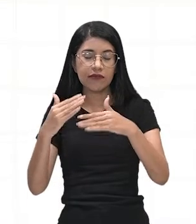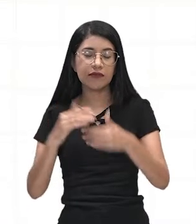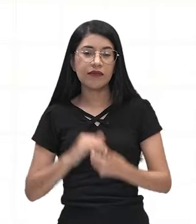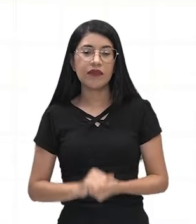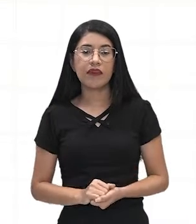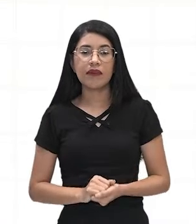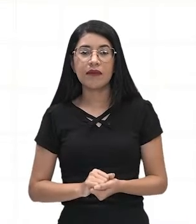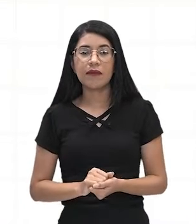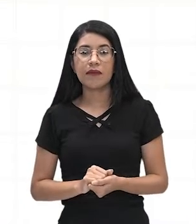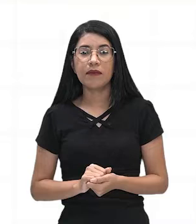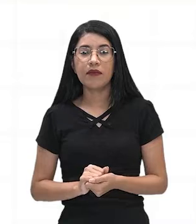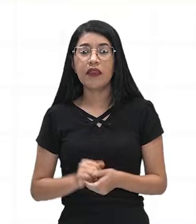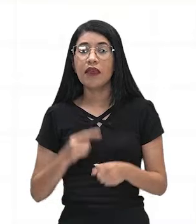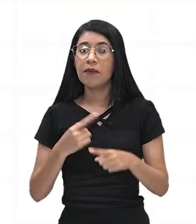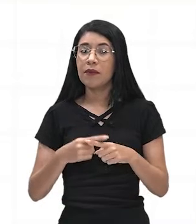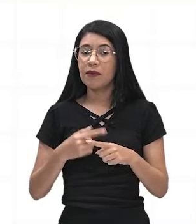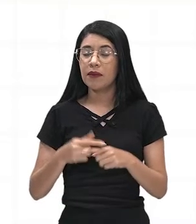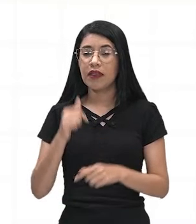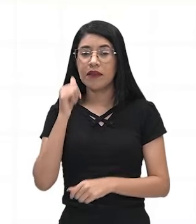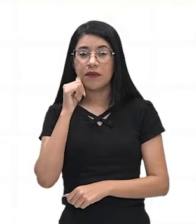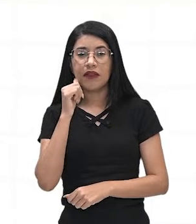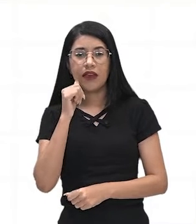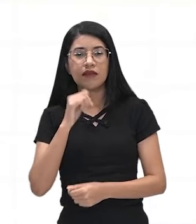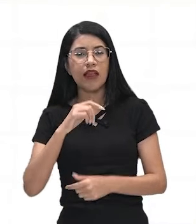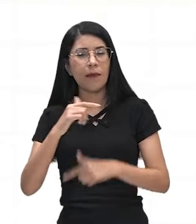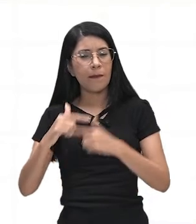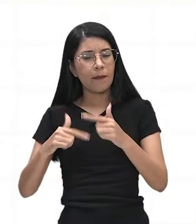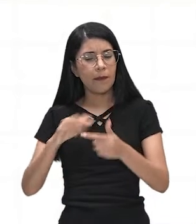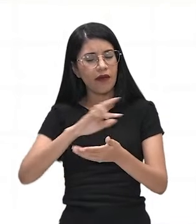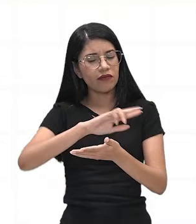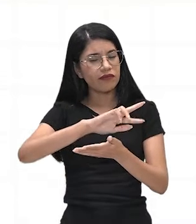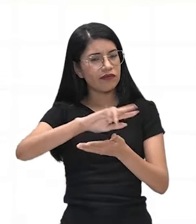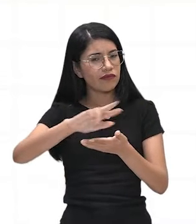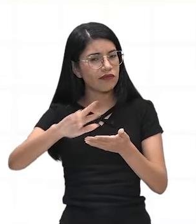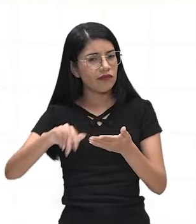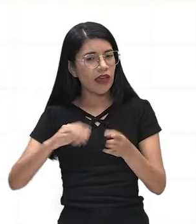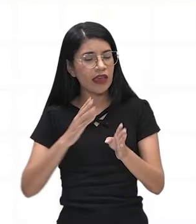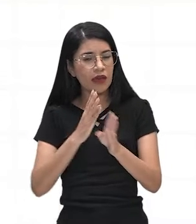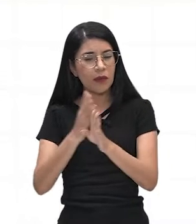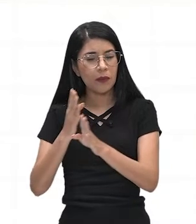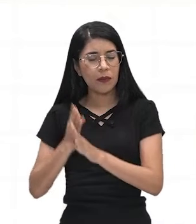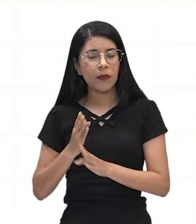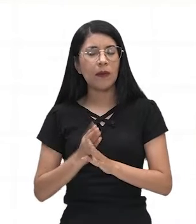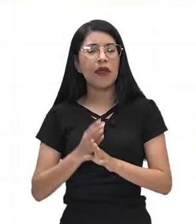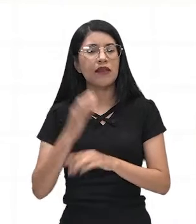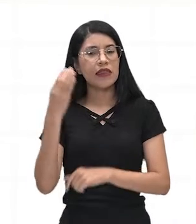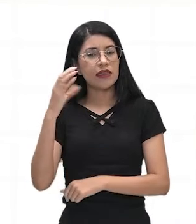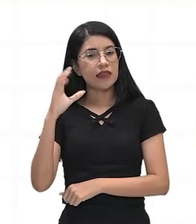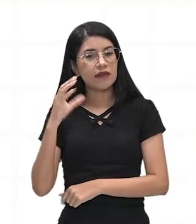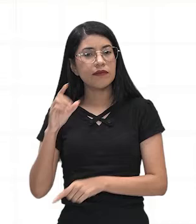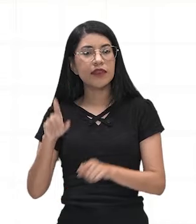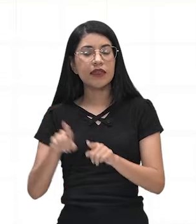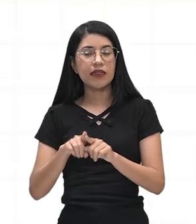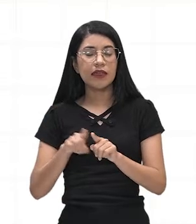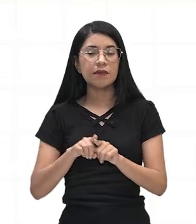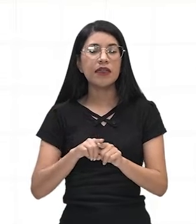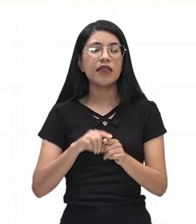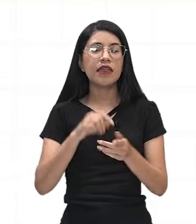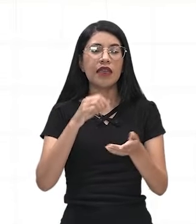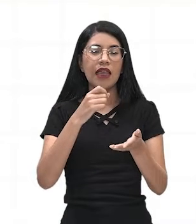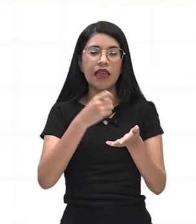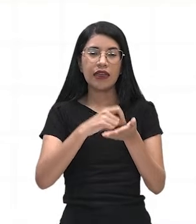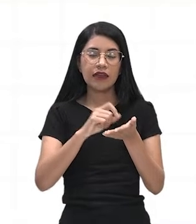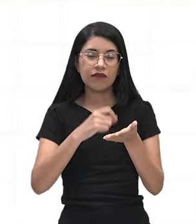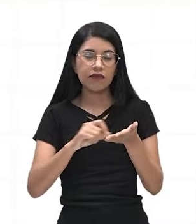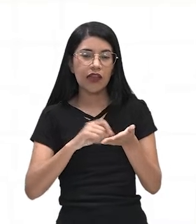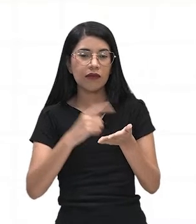mulheres, elas fizeram muitas coisas incríveis, como descobertas científicas, escreveram livros